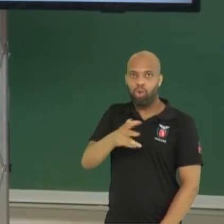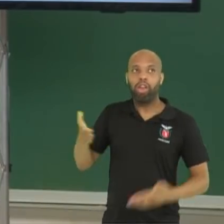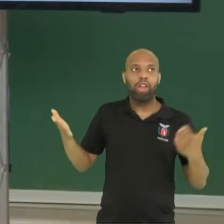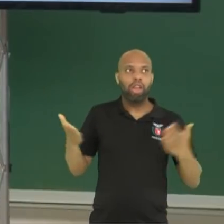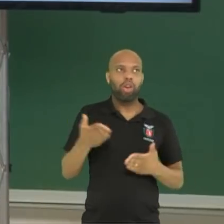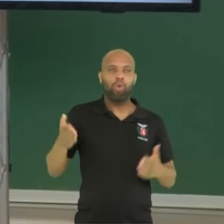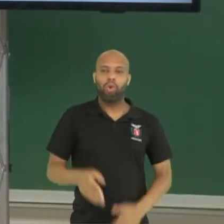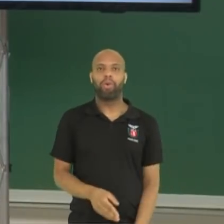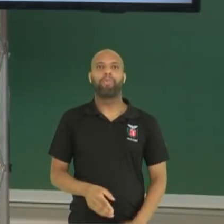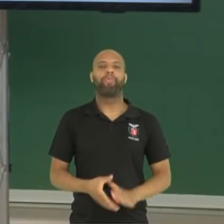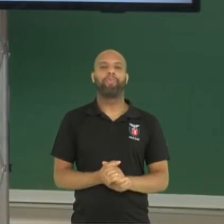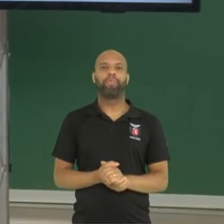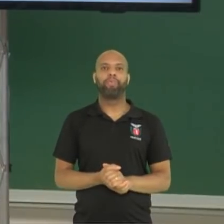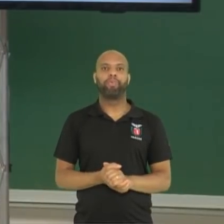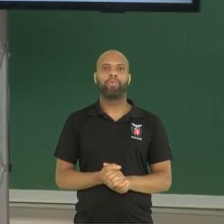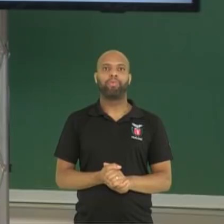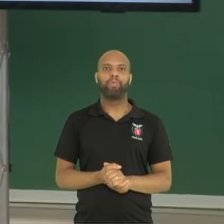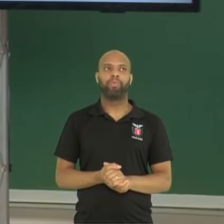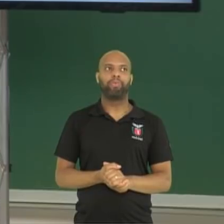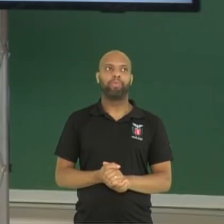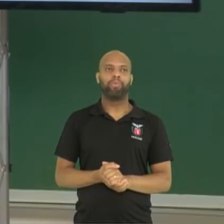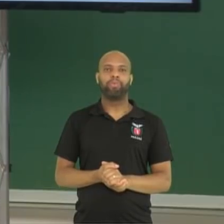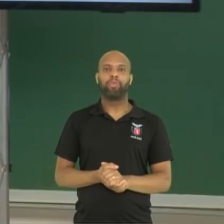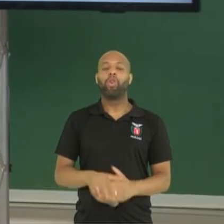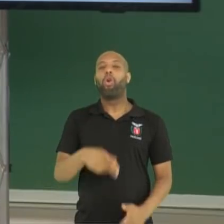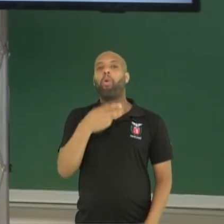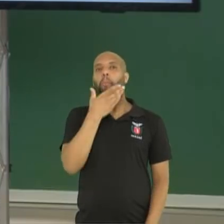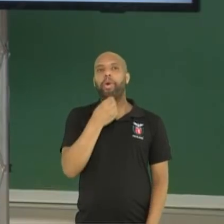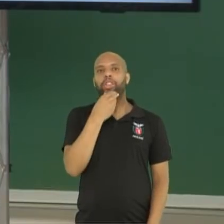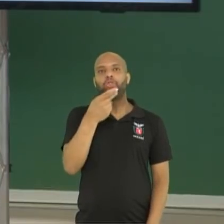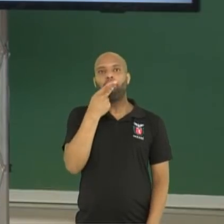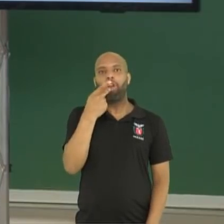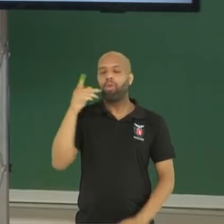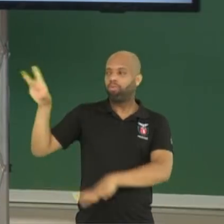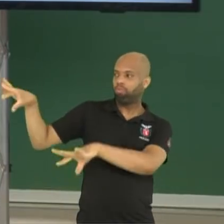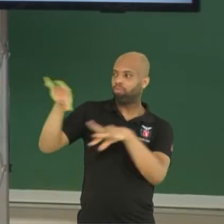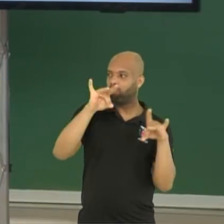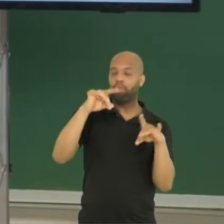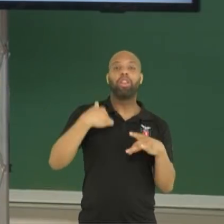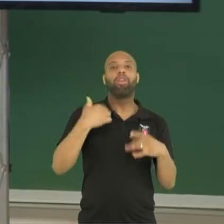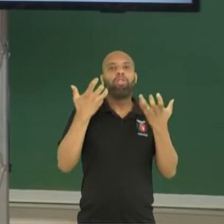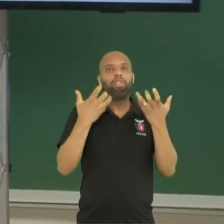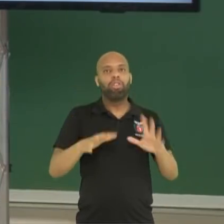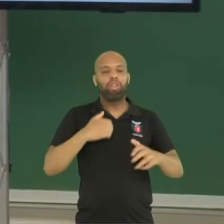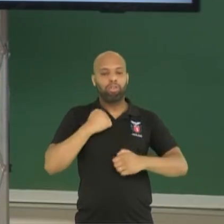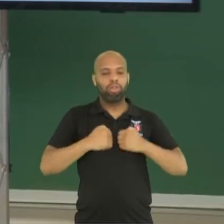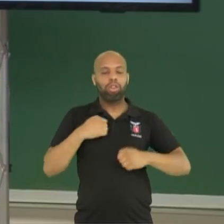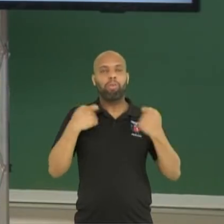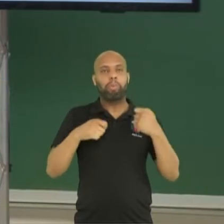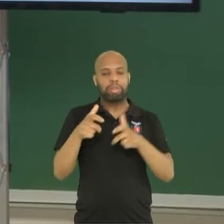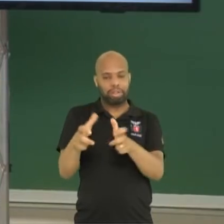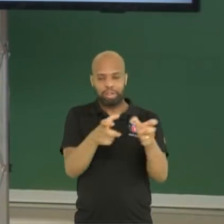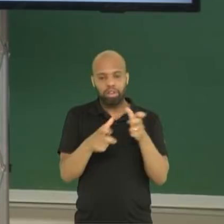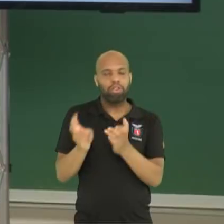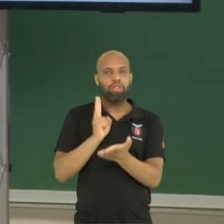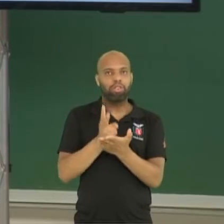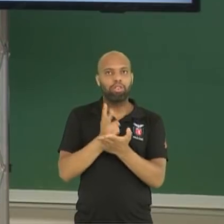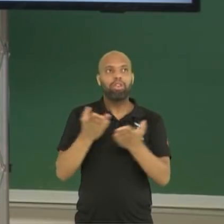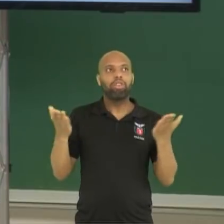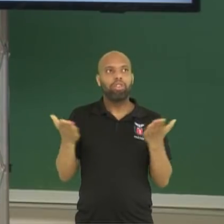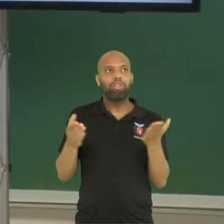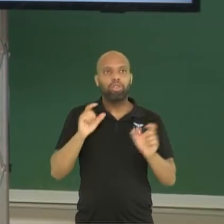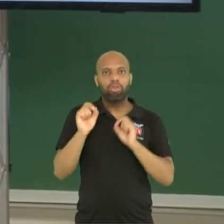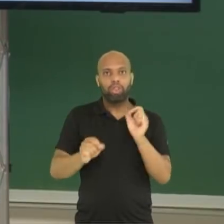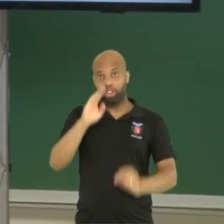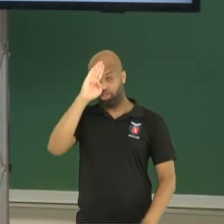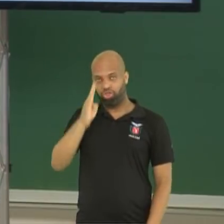eu digo, o menino disse, não quero tomar banho neste momento porque ainda preciso terminar o jogo. Aí, nesse caso,